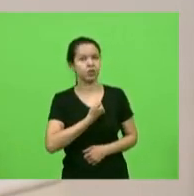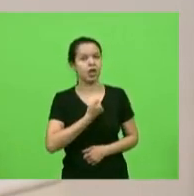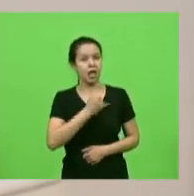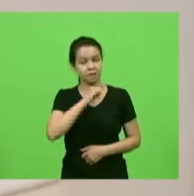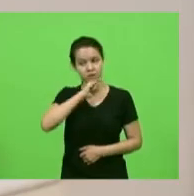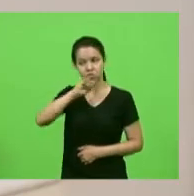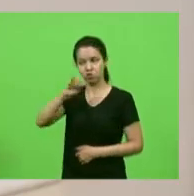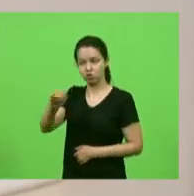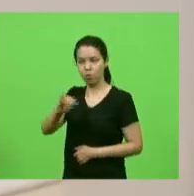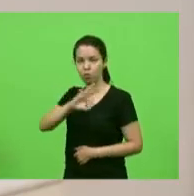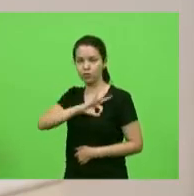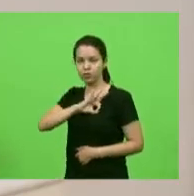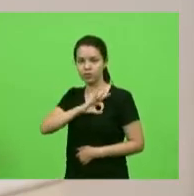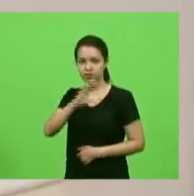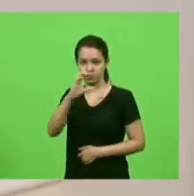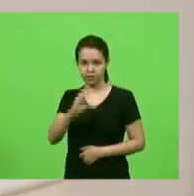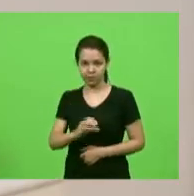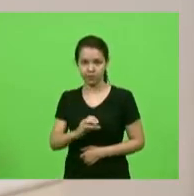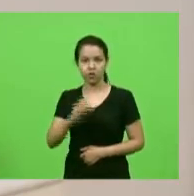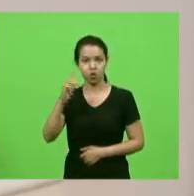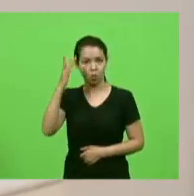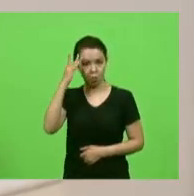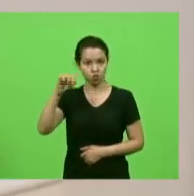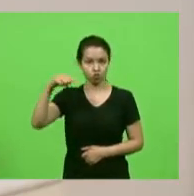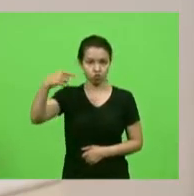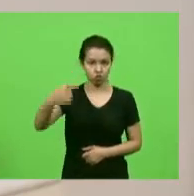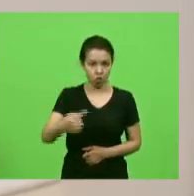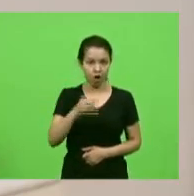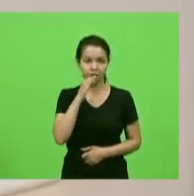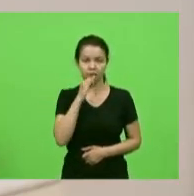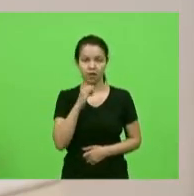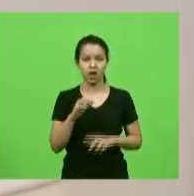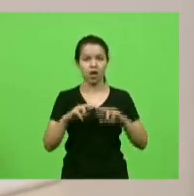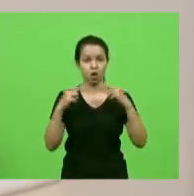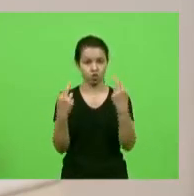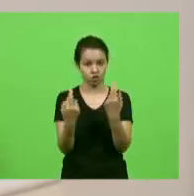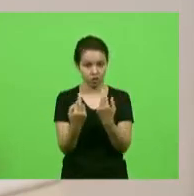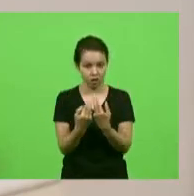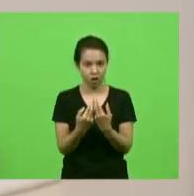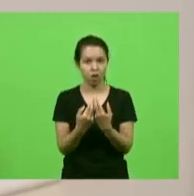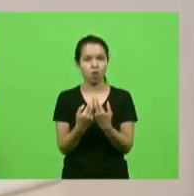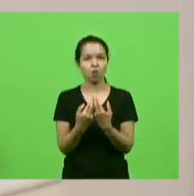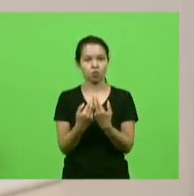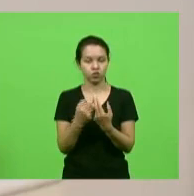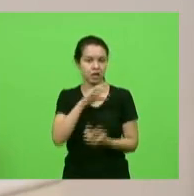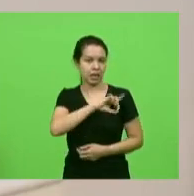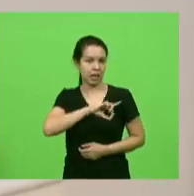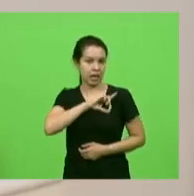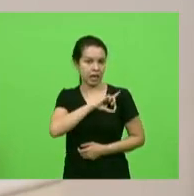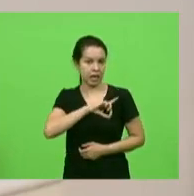e já no dia seguinte realizou reunião com o delegado diretor da Diretoria Estadual de